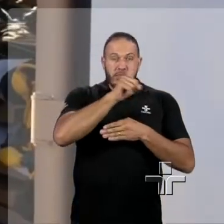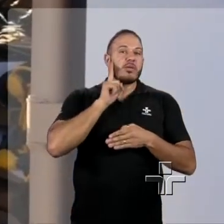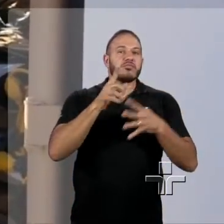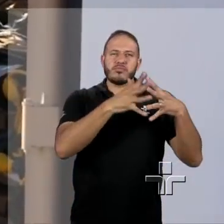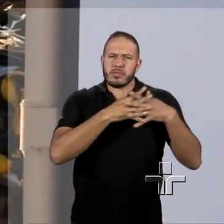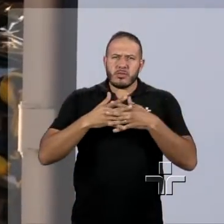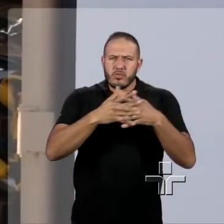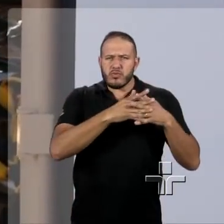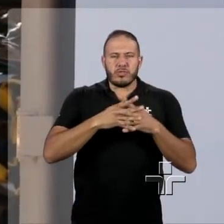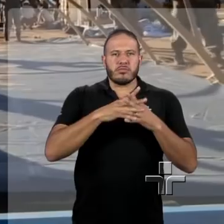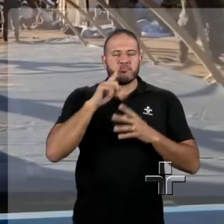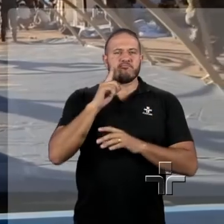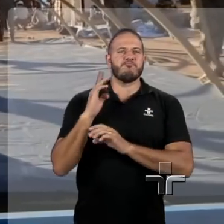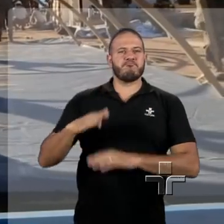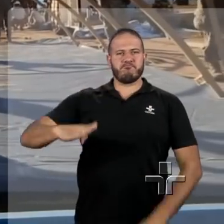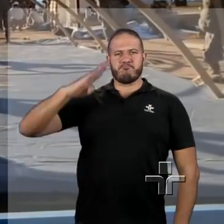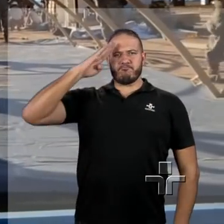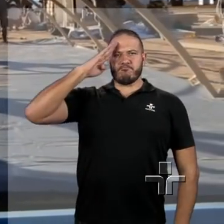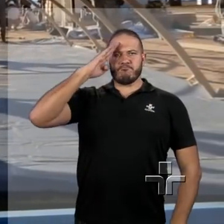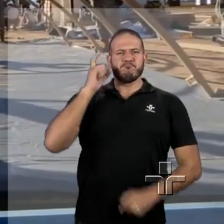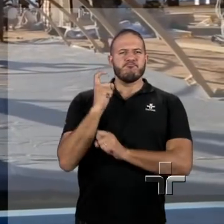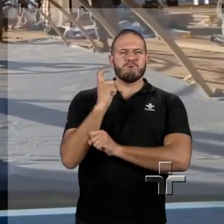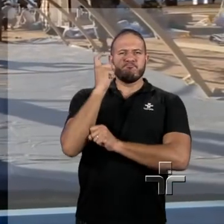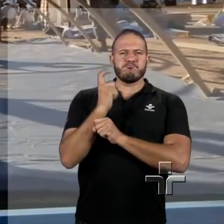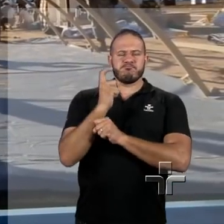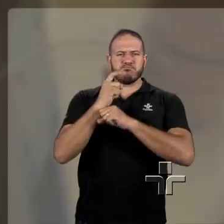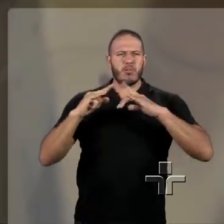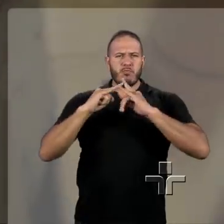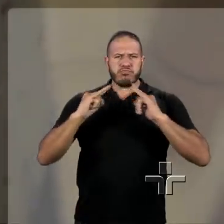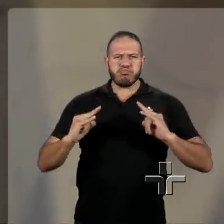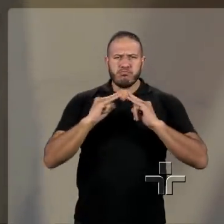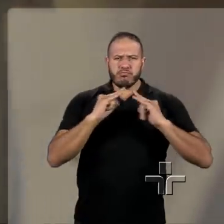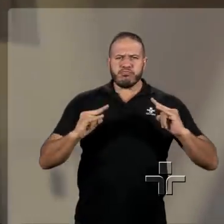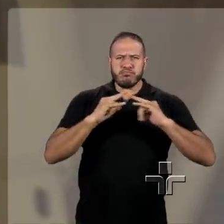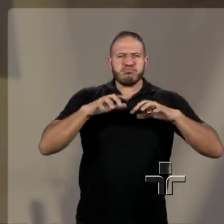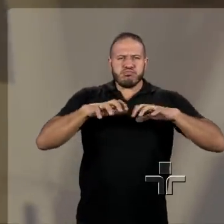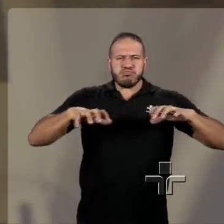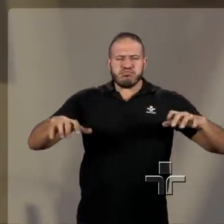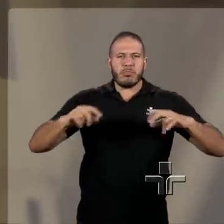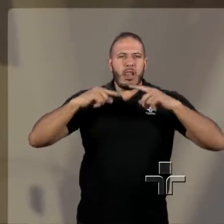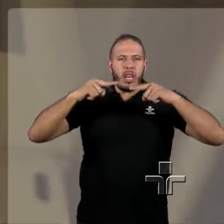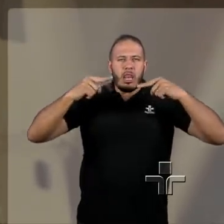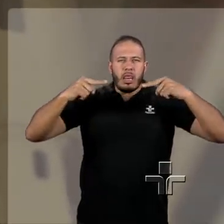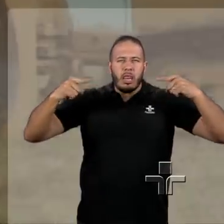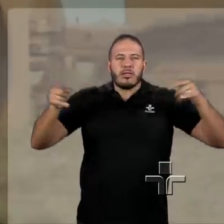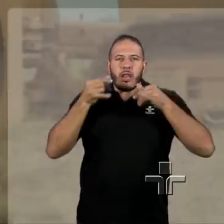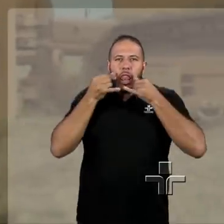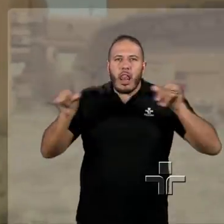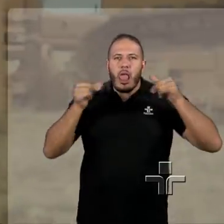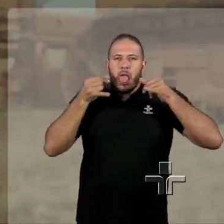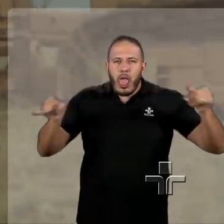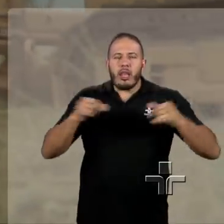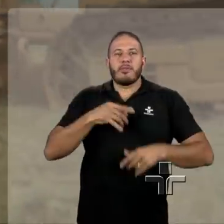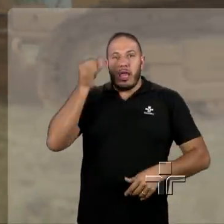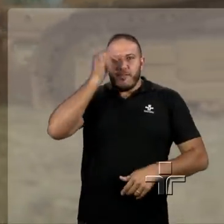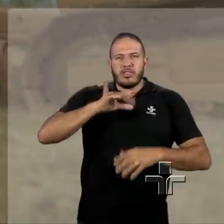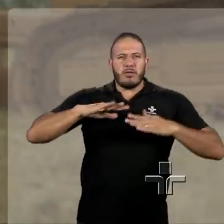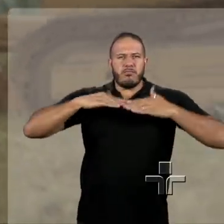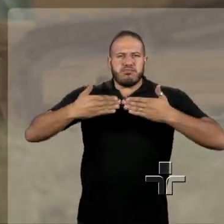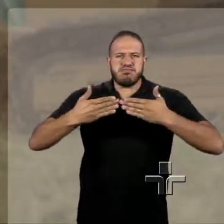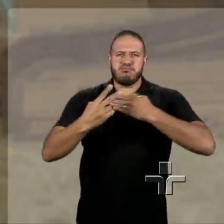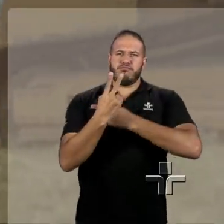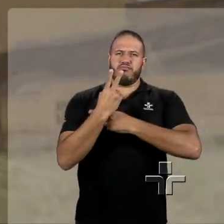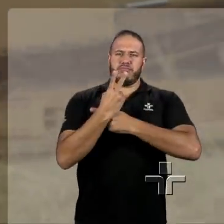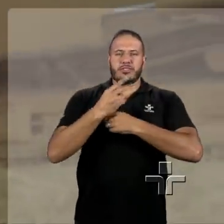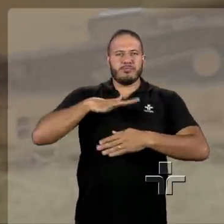Unidos, militares começaram a montar acampamentos e a instalar cercas de arame farpado para reforçar a